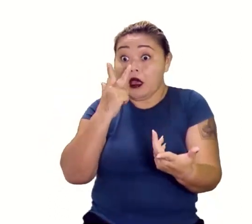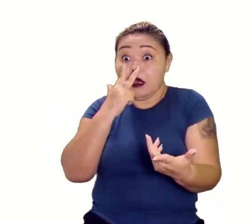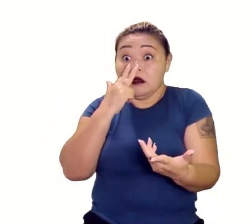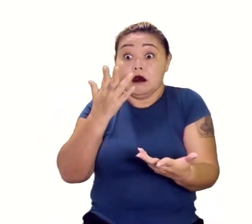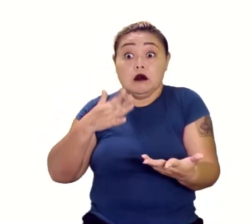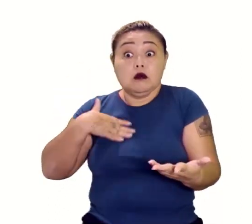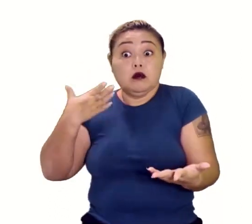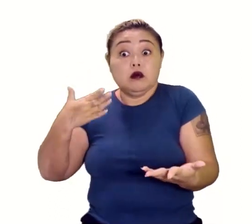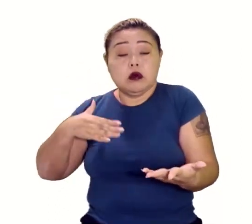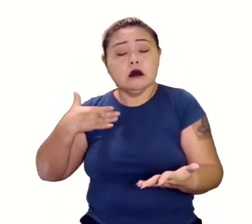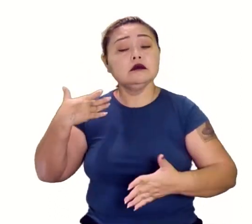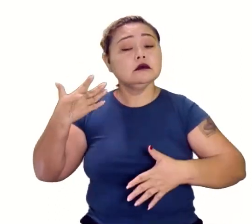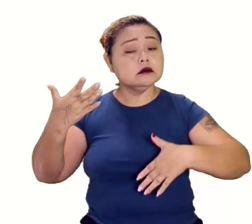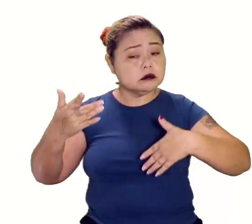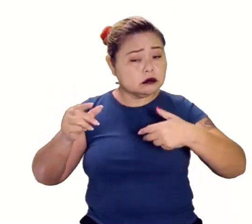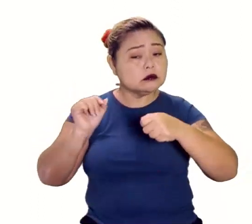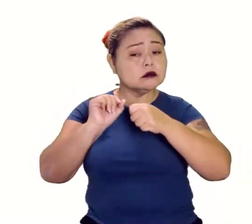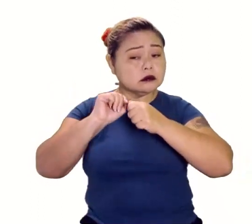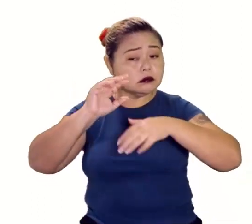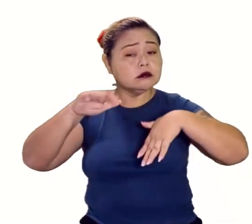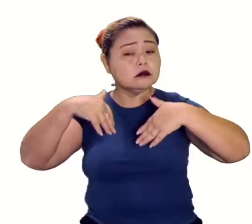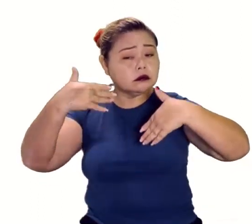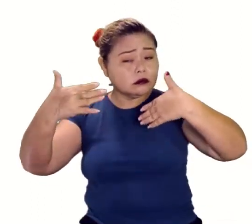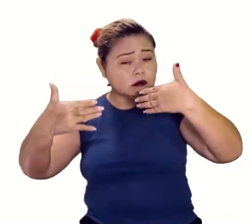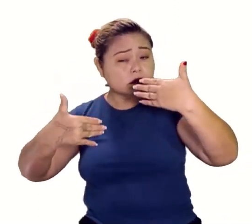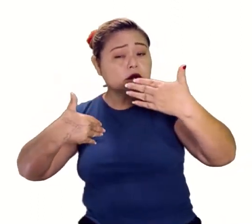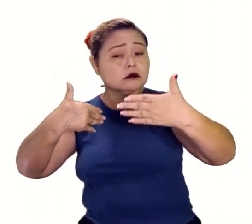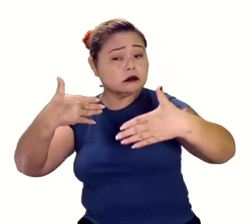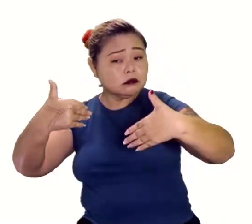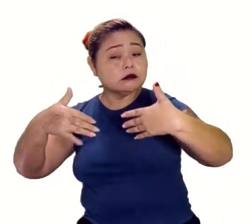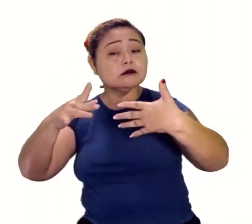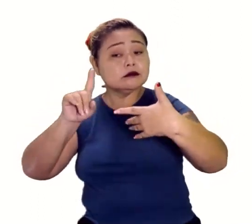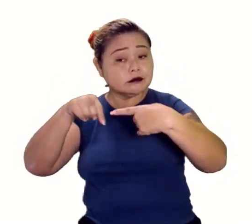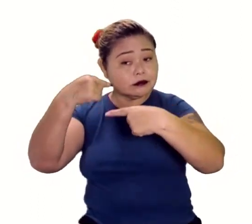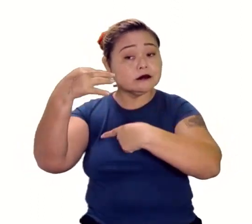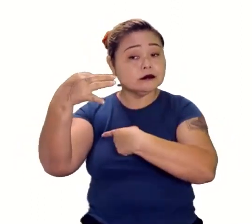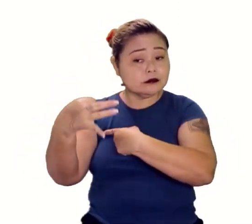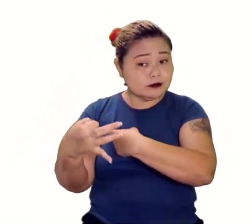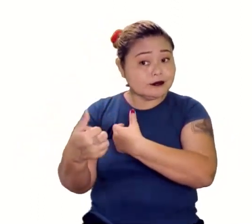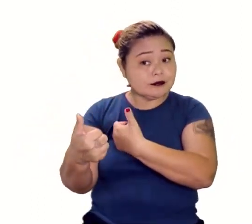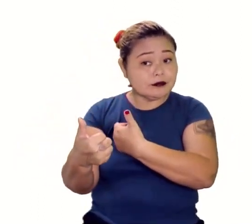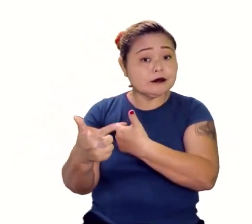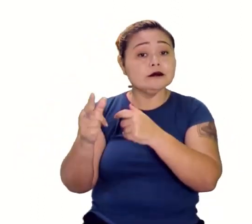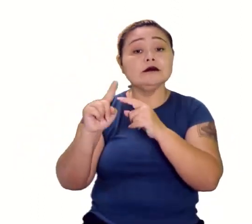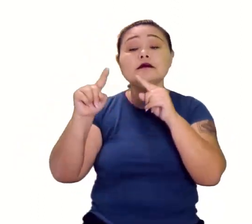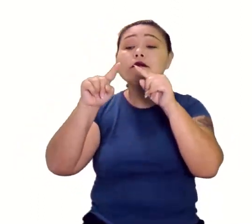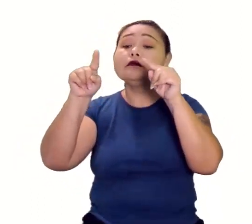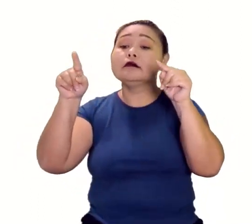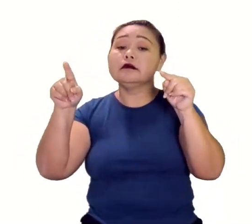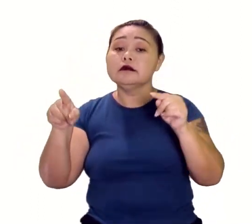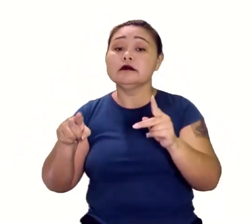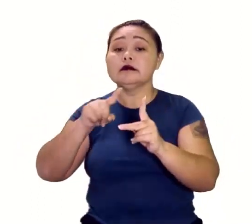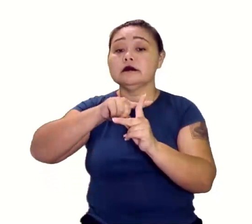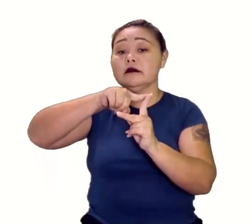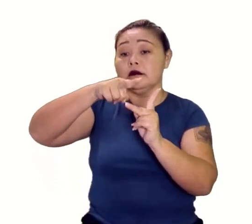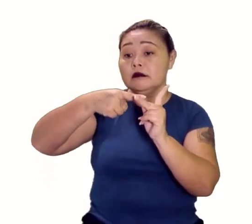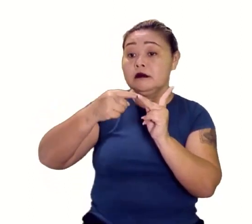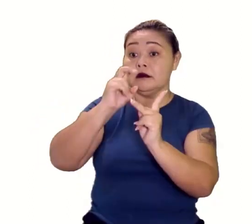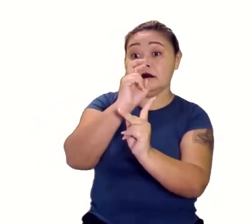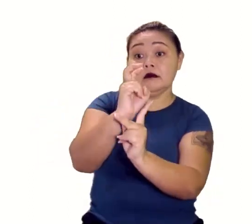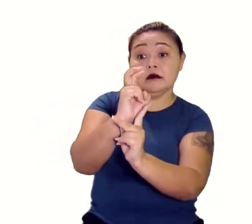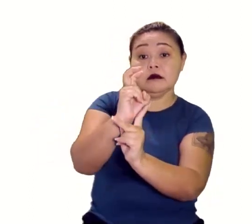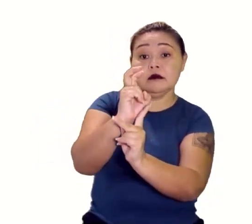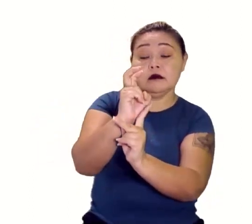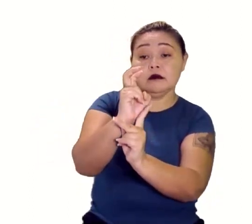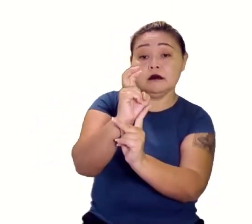escabrosa, você vai devagarinho, vai resolvendo cada coisa no seu lugar que dá certo, tá? abre parênteses, raiz